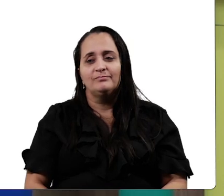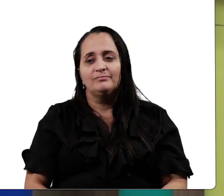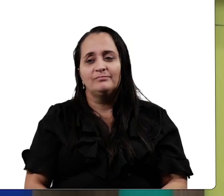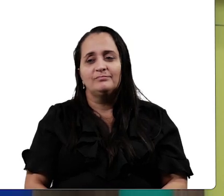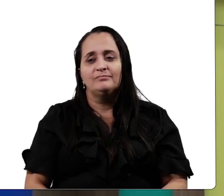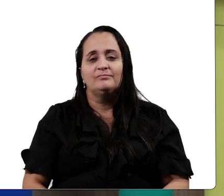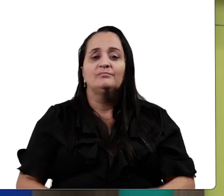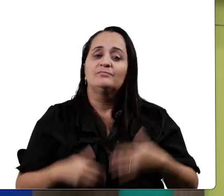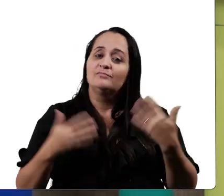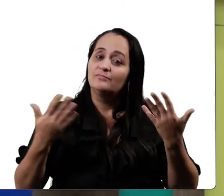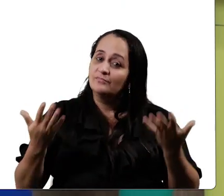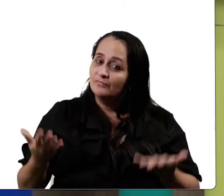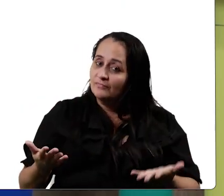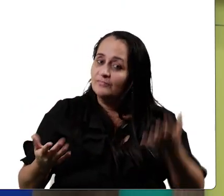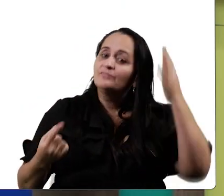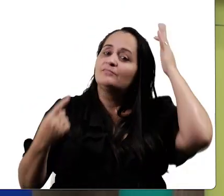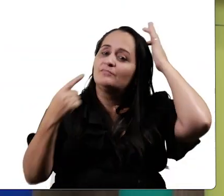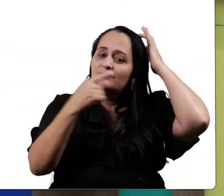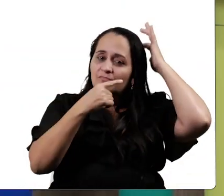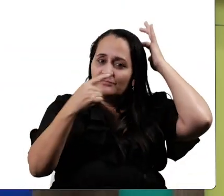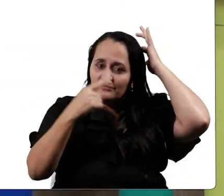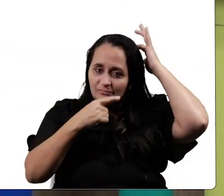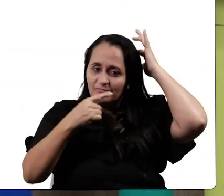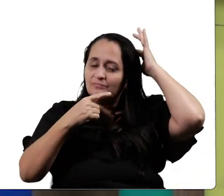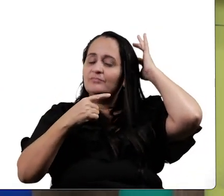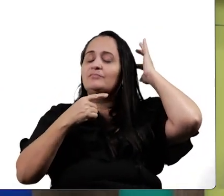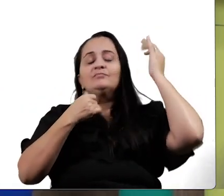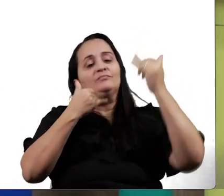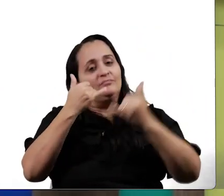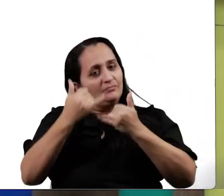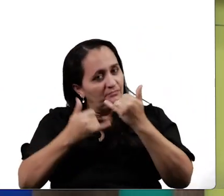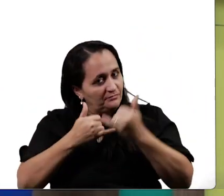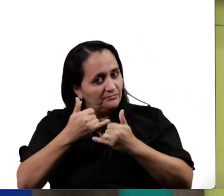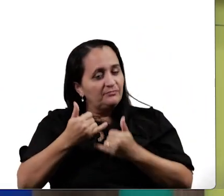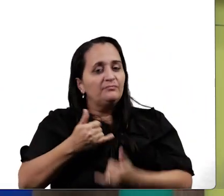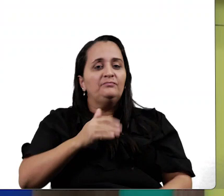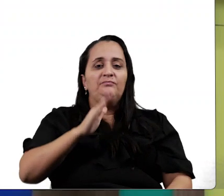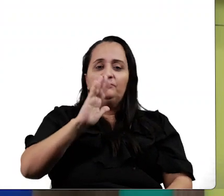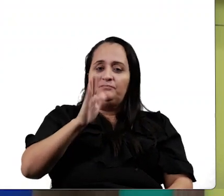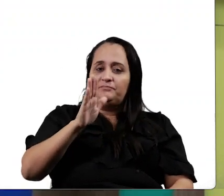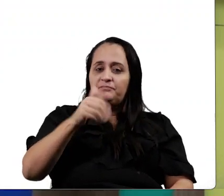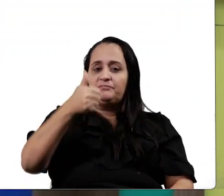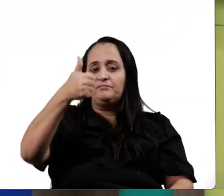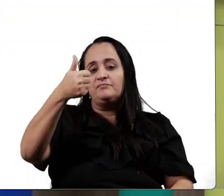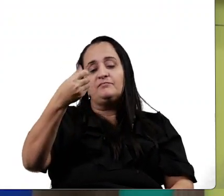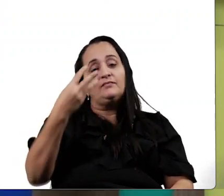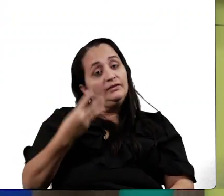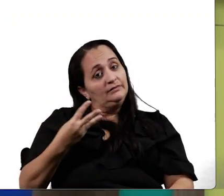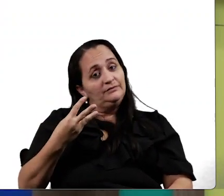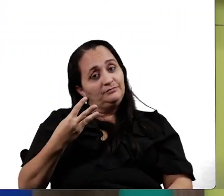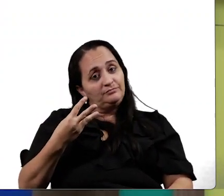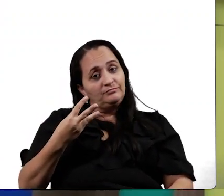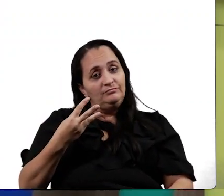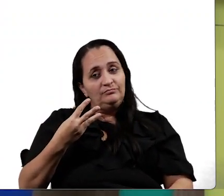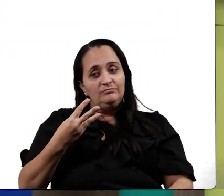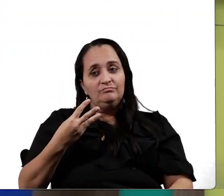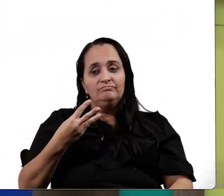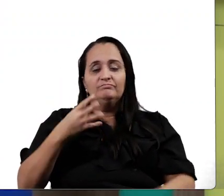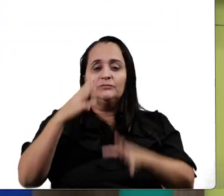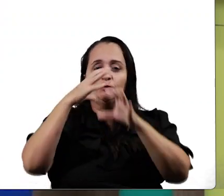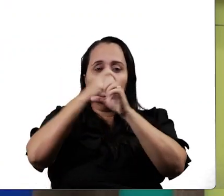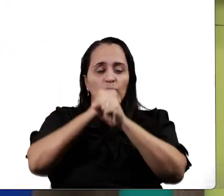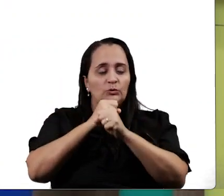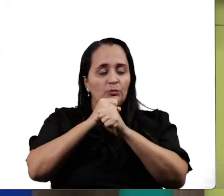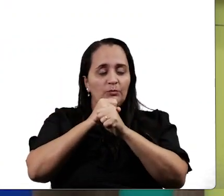13 então este jogo nós fizemos né olha 13 pontos